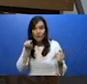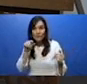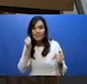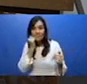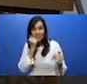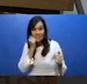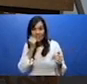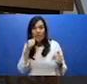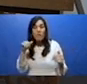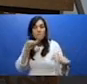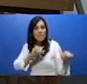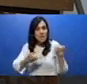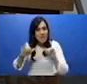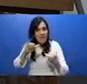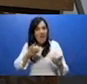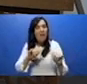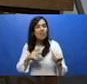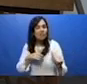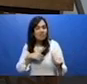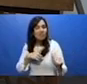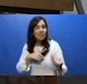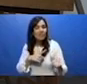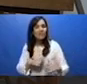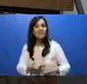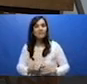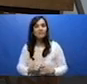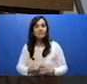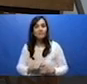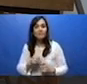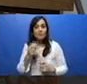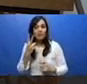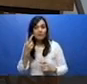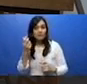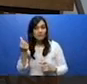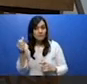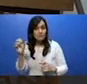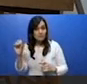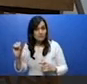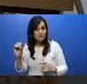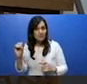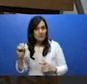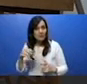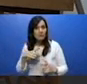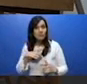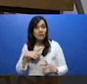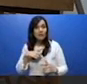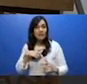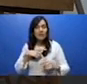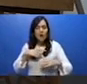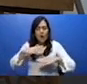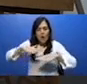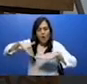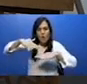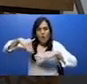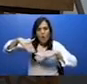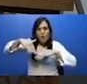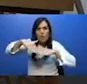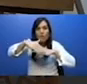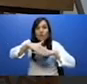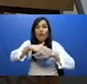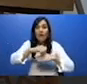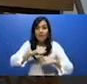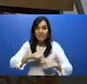ter experiência, página 260. Vamos ver também sobre fósseis, tá? Registro do